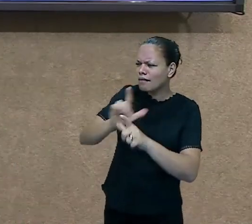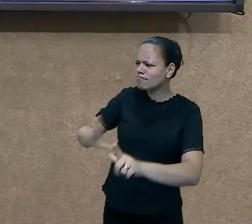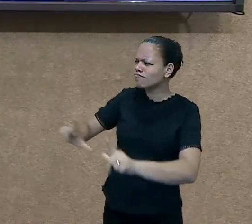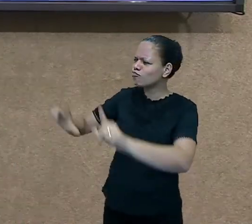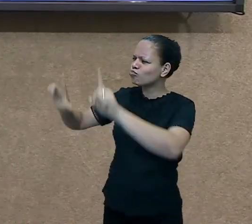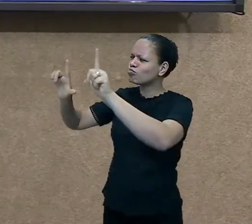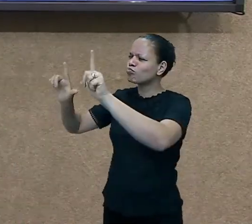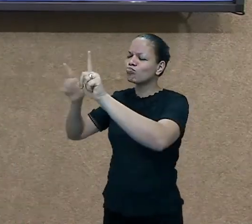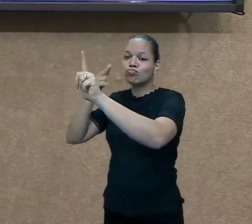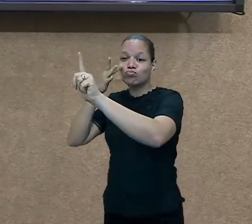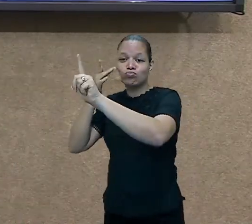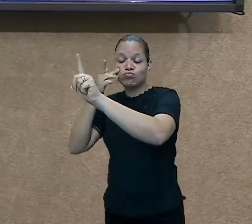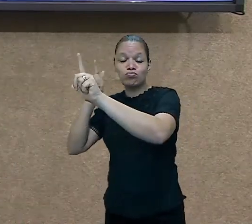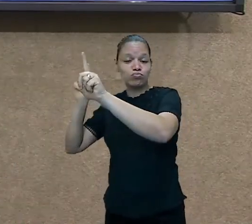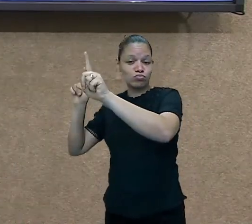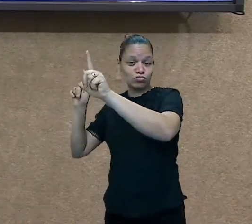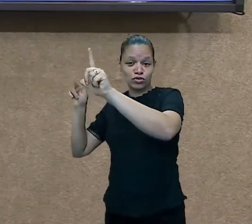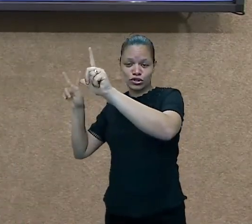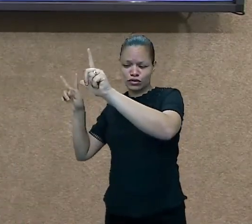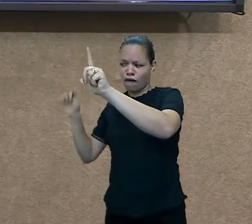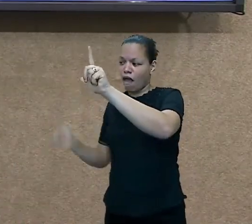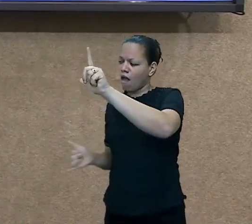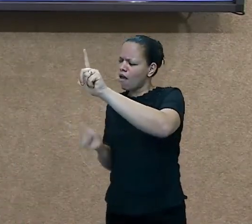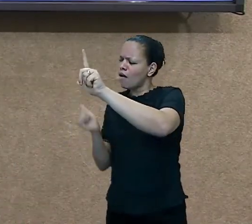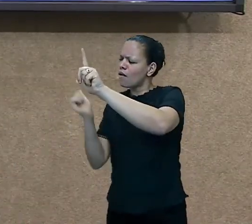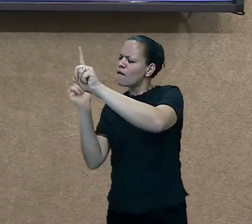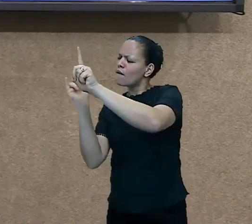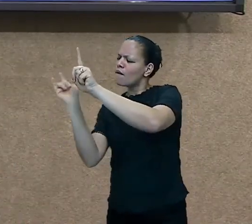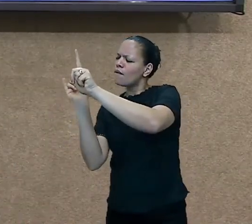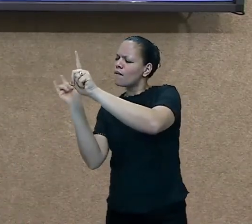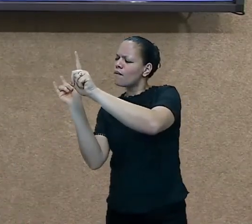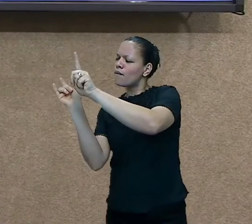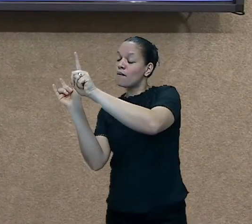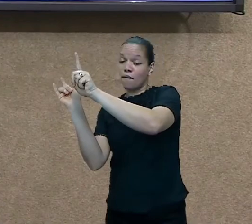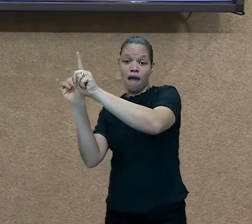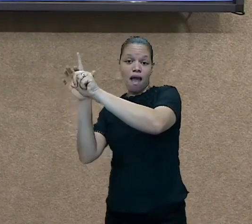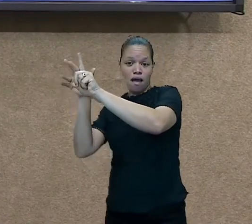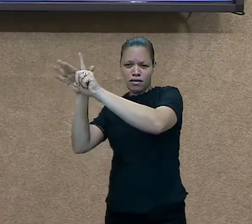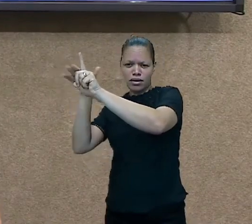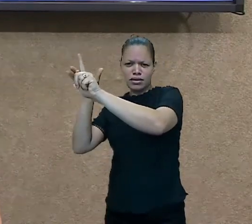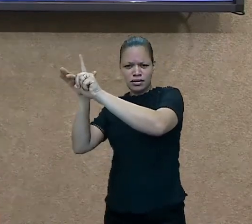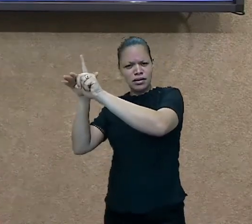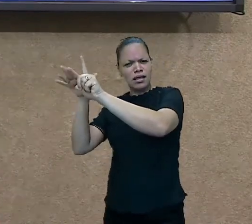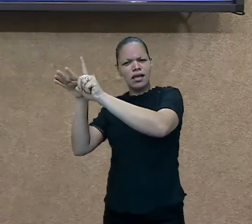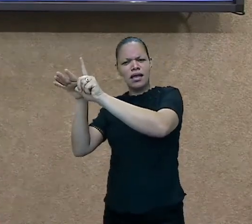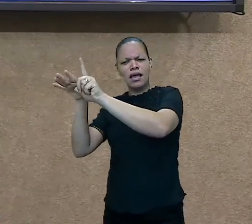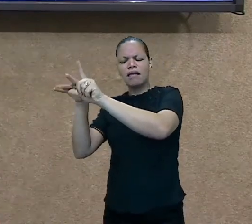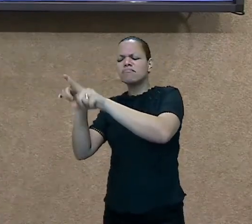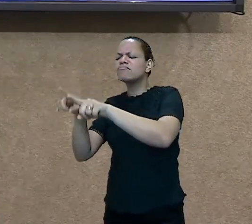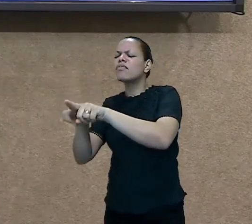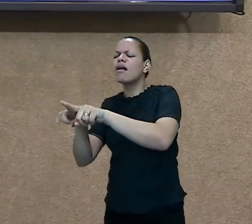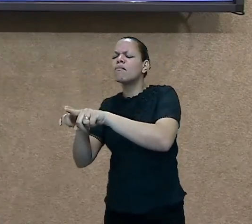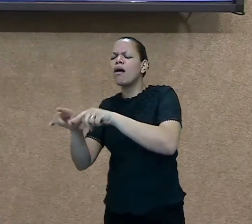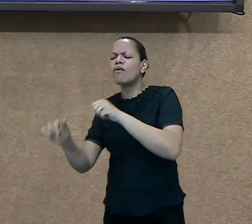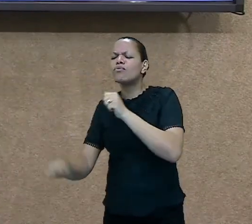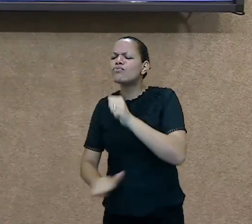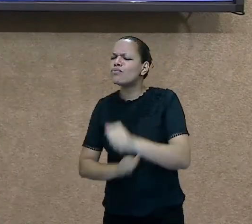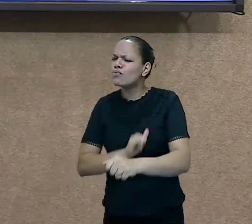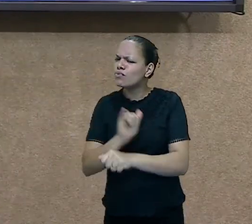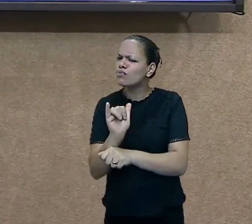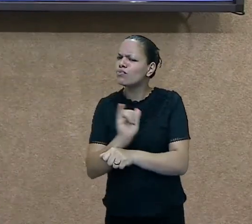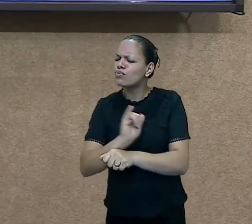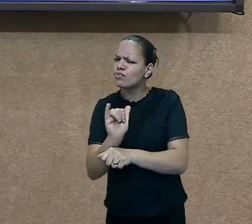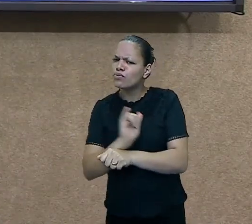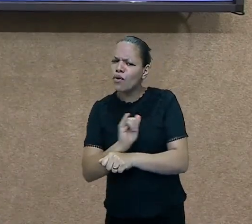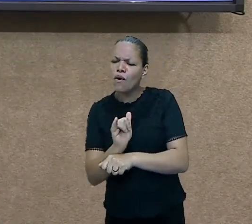aponte a câmera do seu celular na imagem que aparece no canto da tela, se inscreva em nosso canal